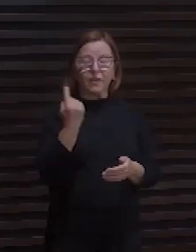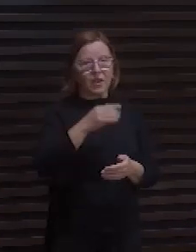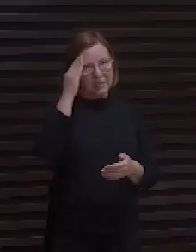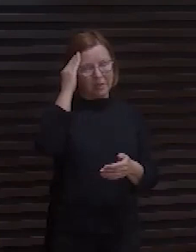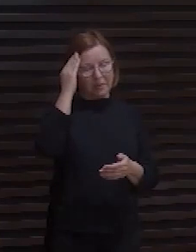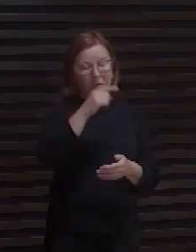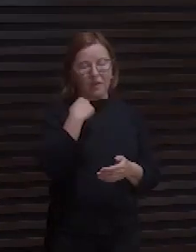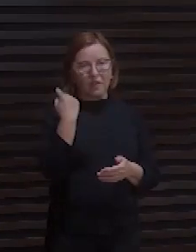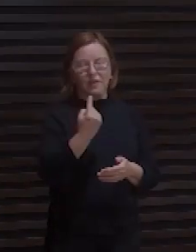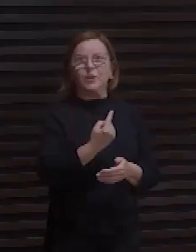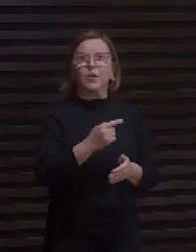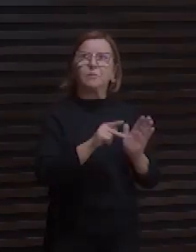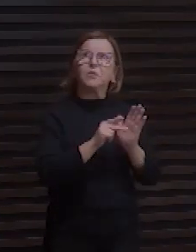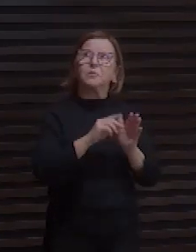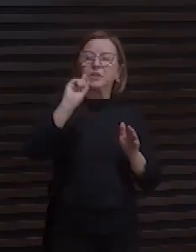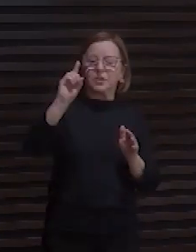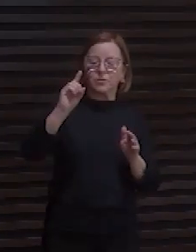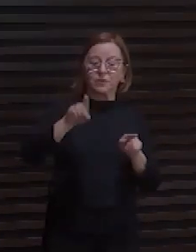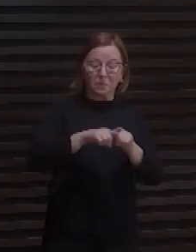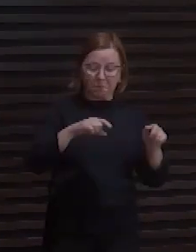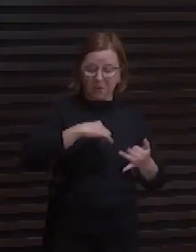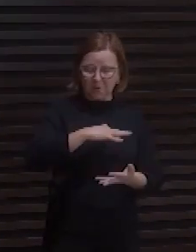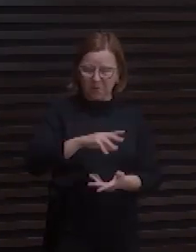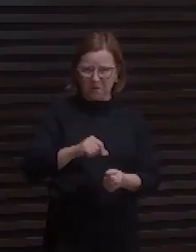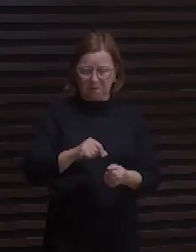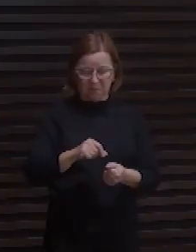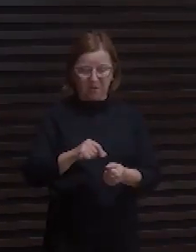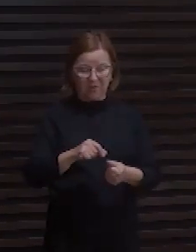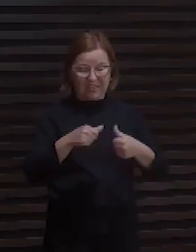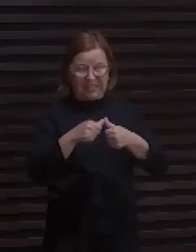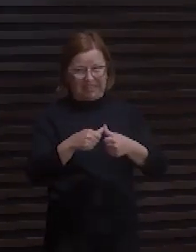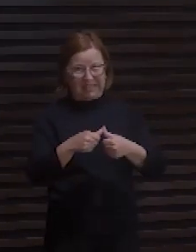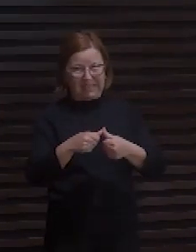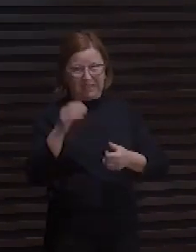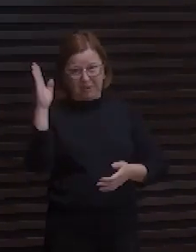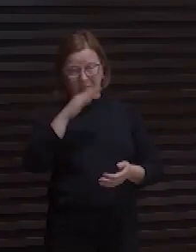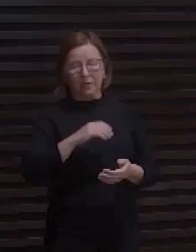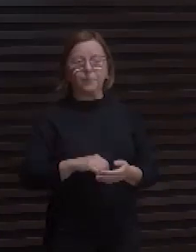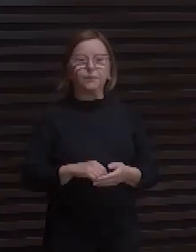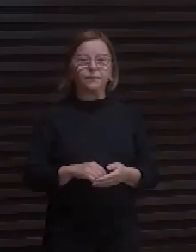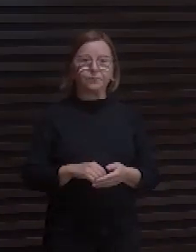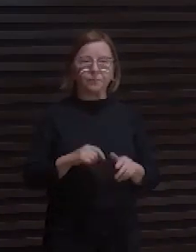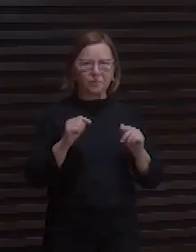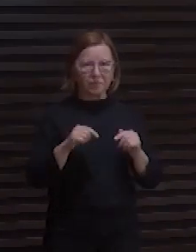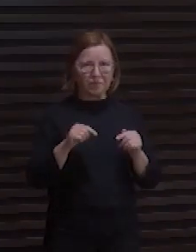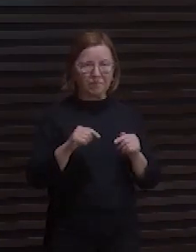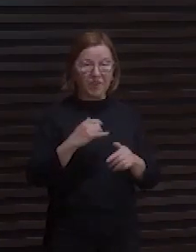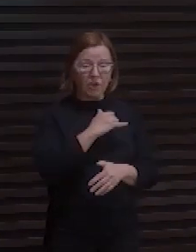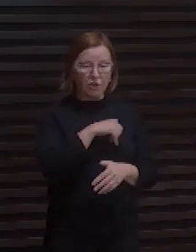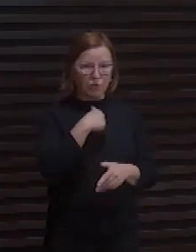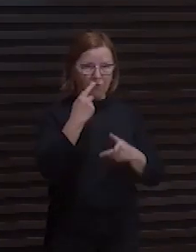que o mundo inteiro jaz no maligno. Aqui, João deixa claro duas questões